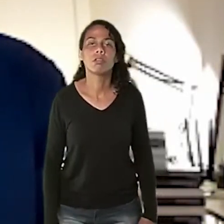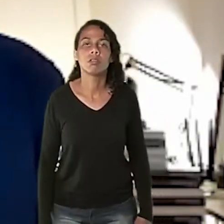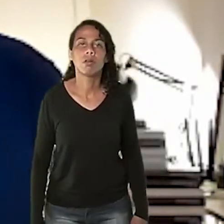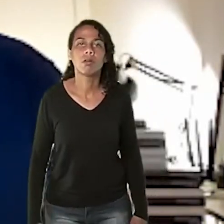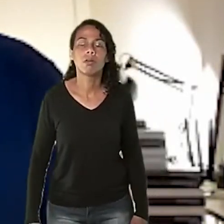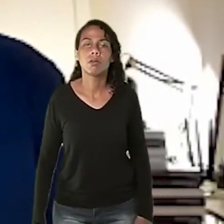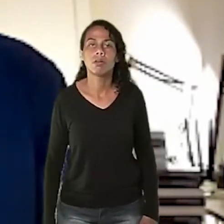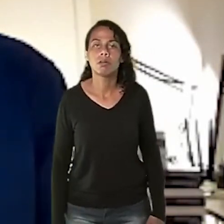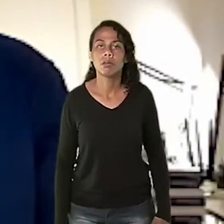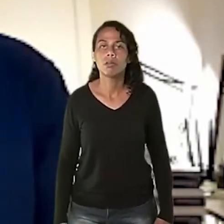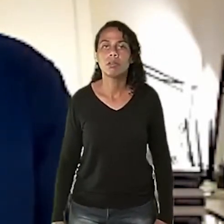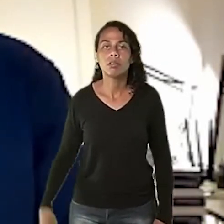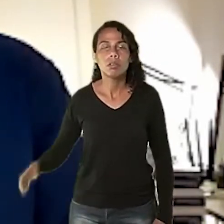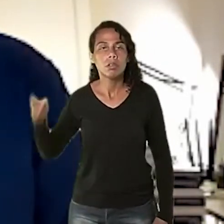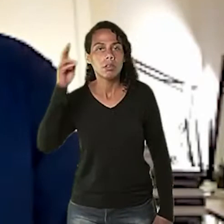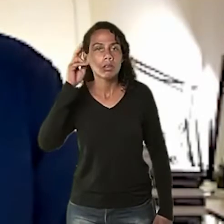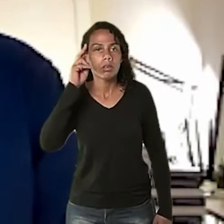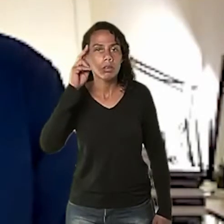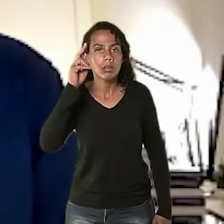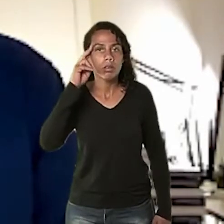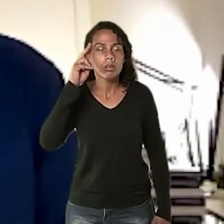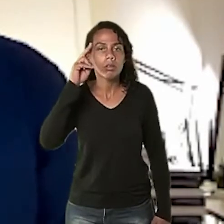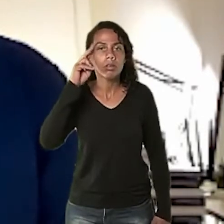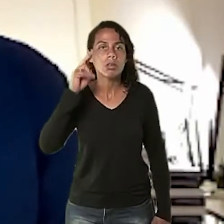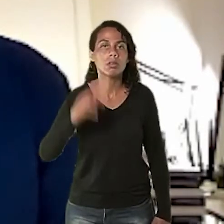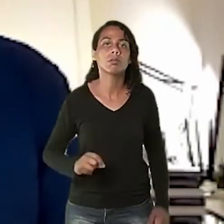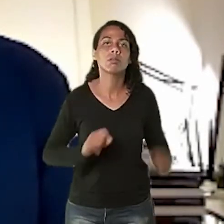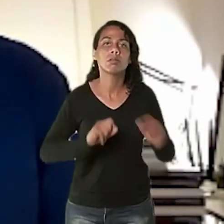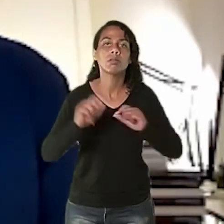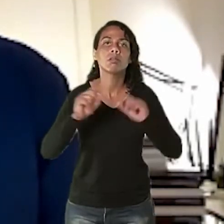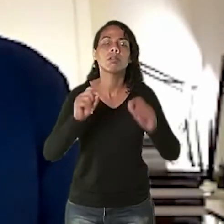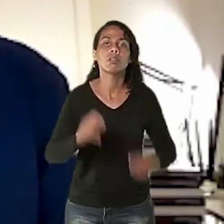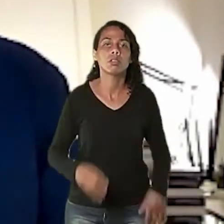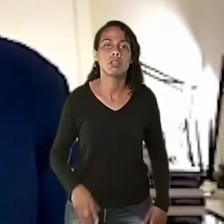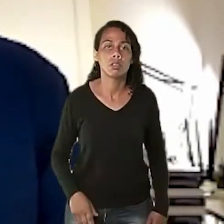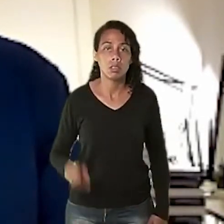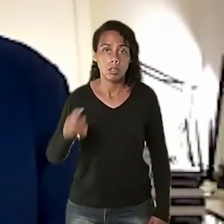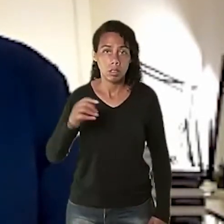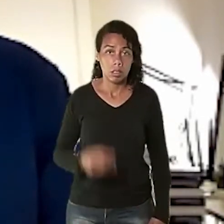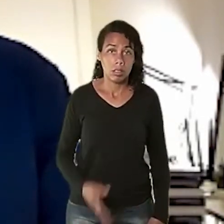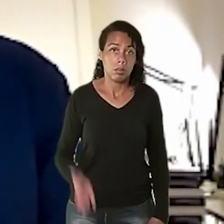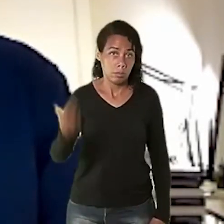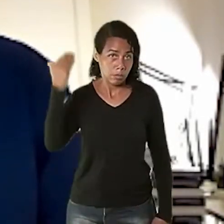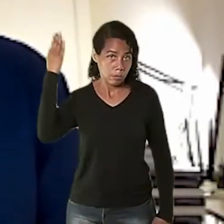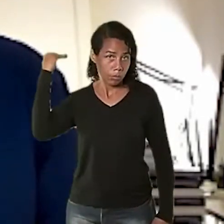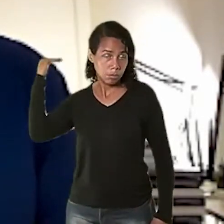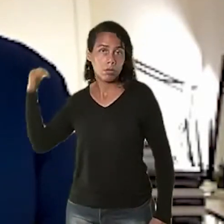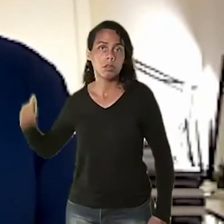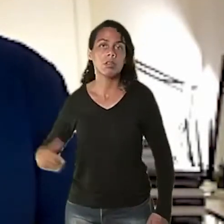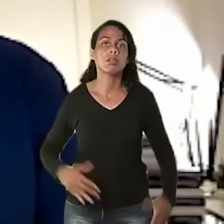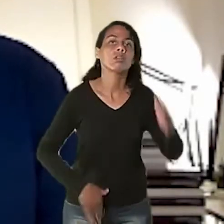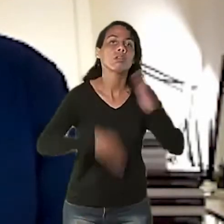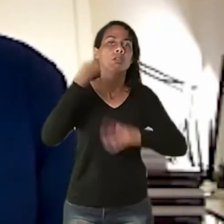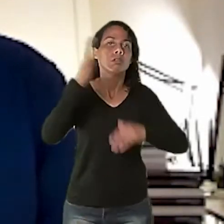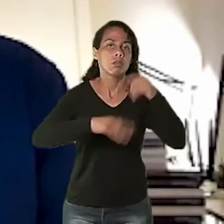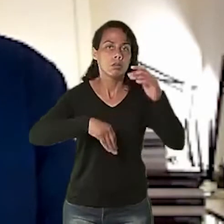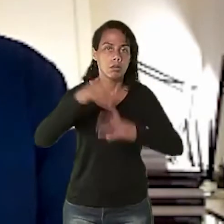85, virou ser um escritor que escreve em língua estrangeira, porque a maioria das pessoas não quer